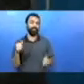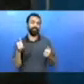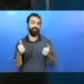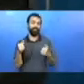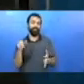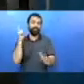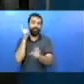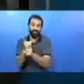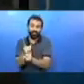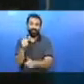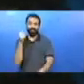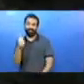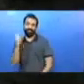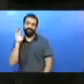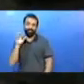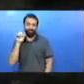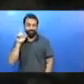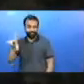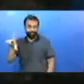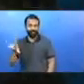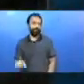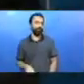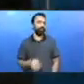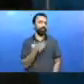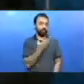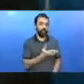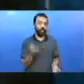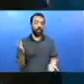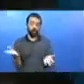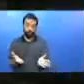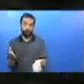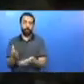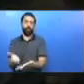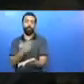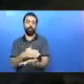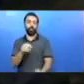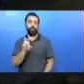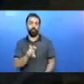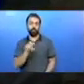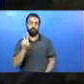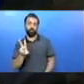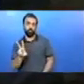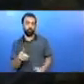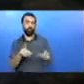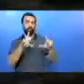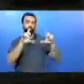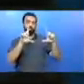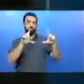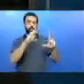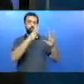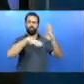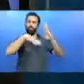conseguiram encontrar? Muito bem. Então, agora nós vamos para a página 52, ver a obra de arte, os